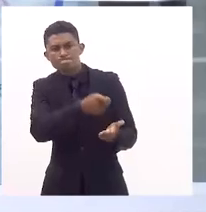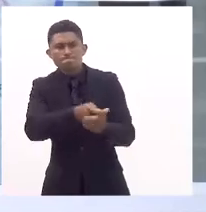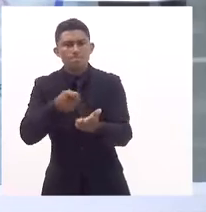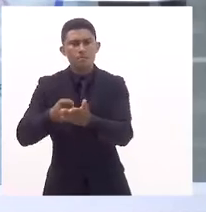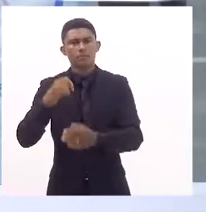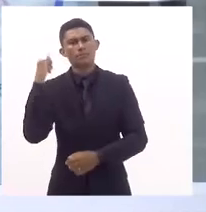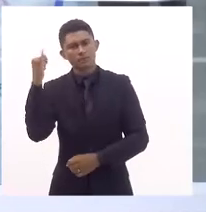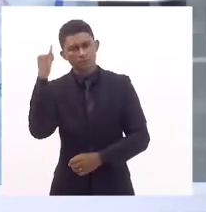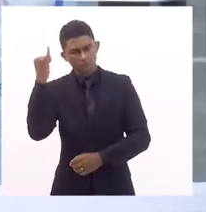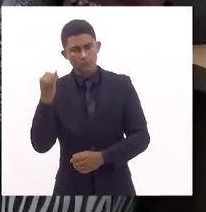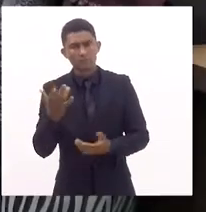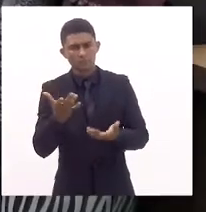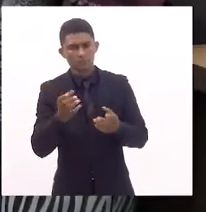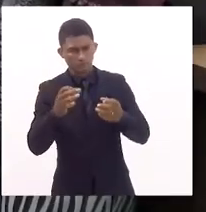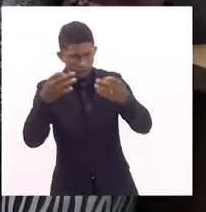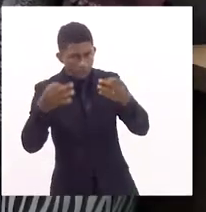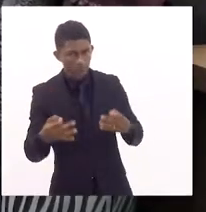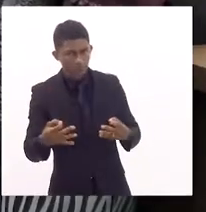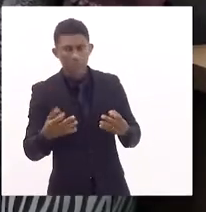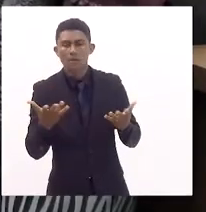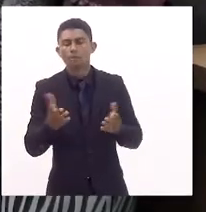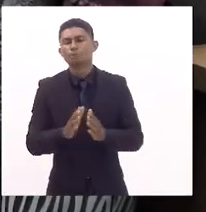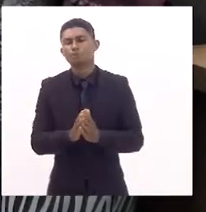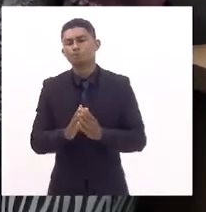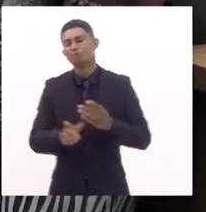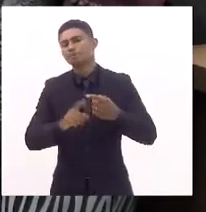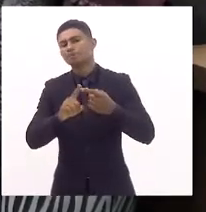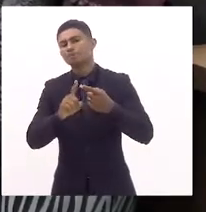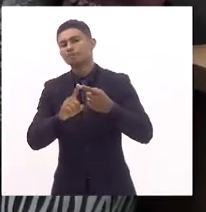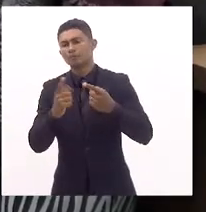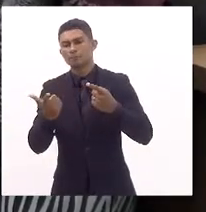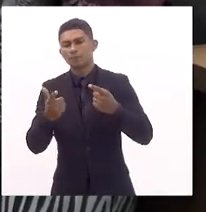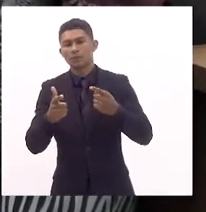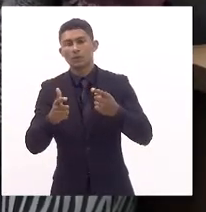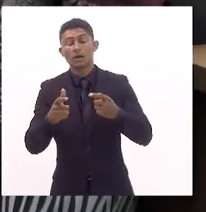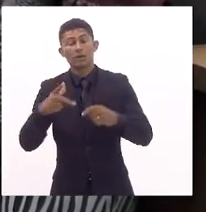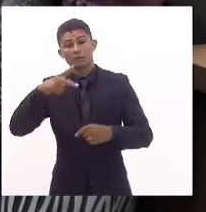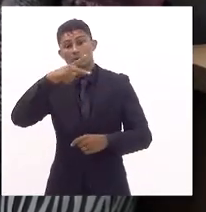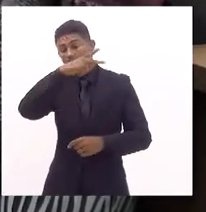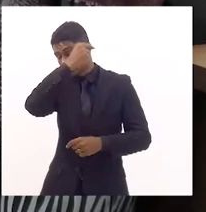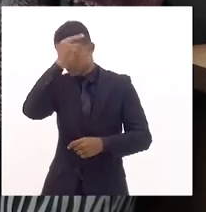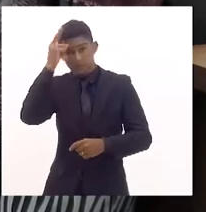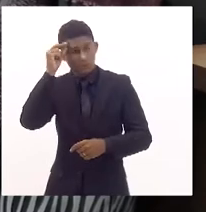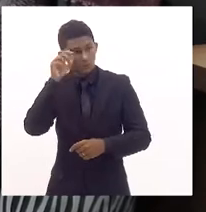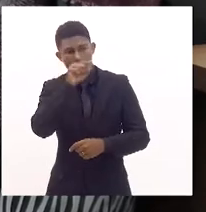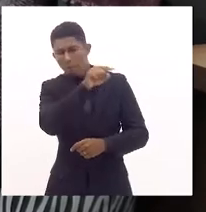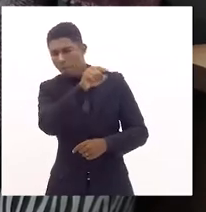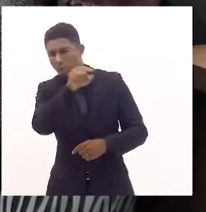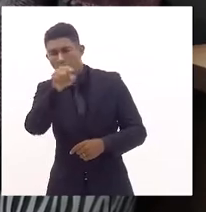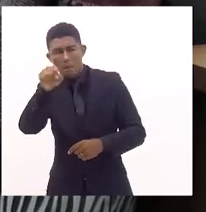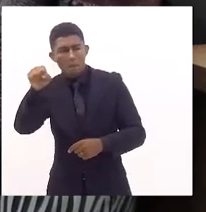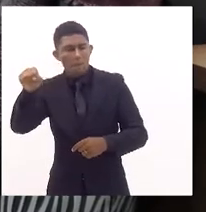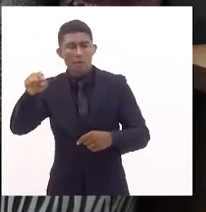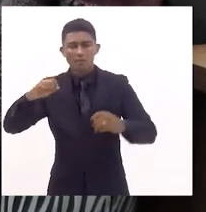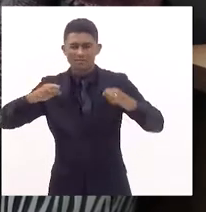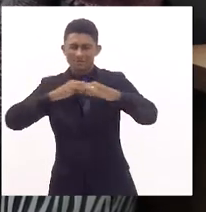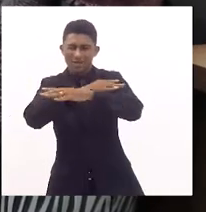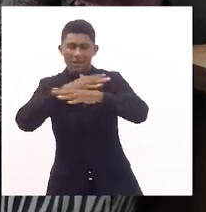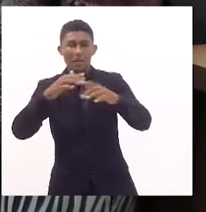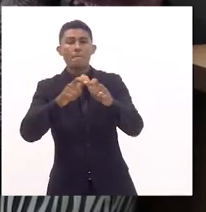vamos cobrar algumas coisas. A maior parte das prefeituras do Rio de Janeiro não